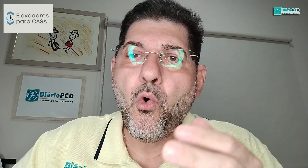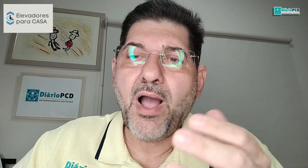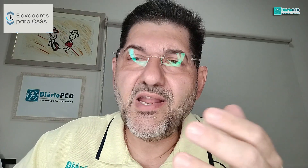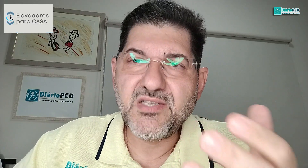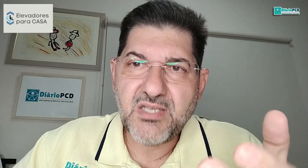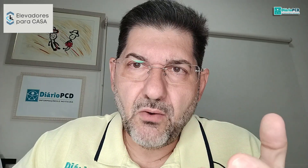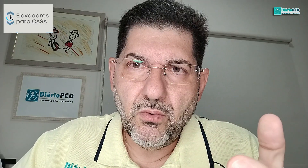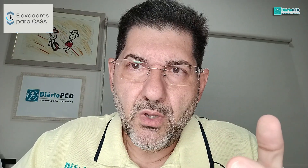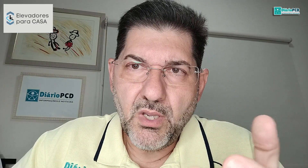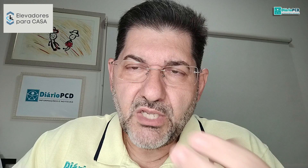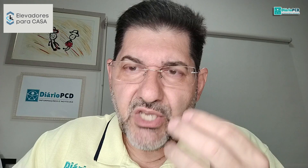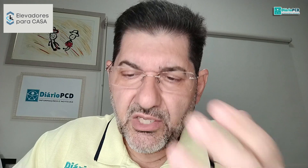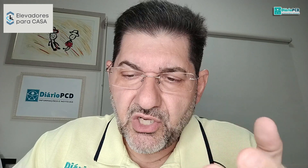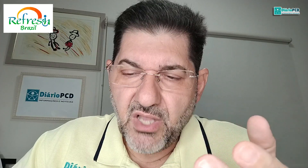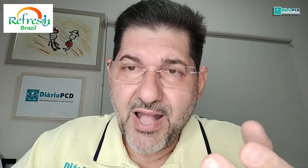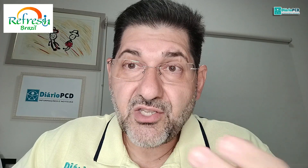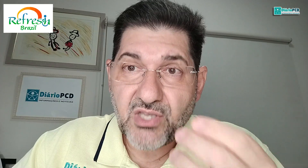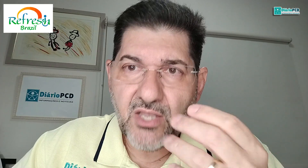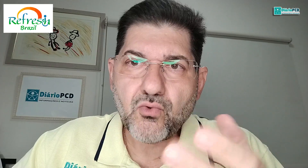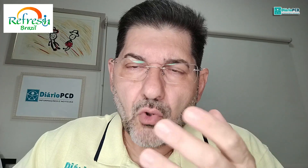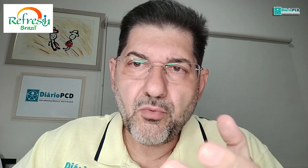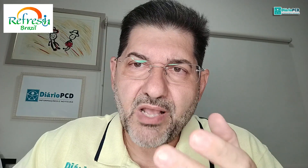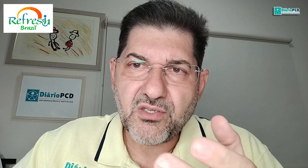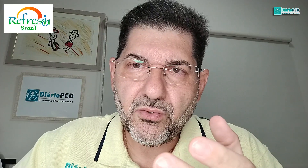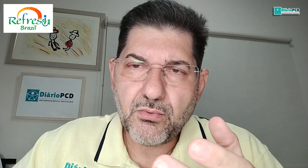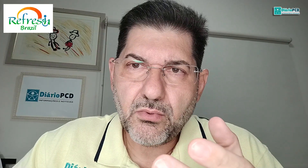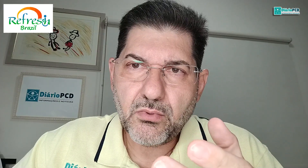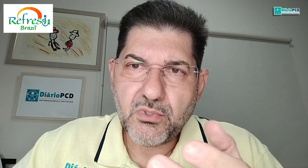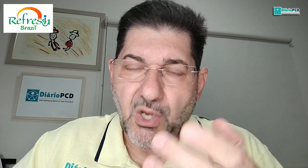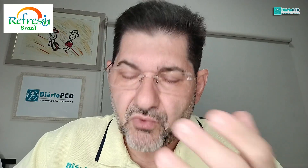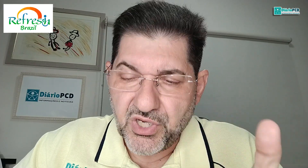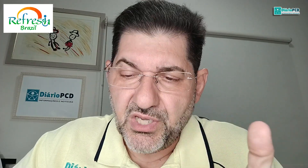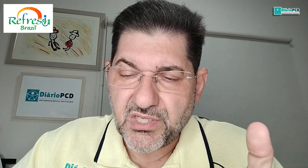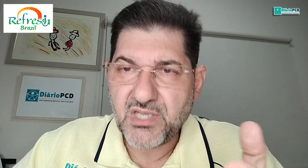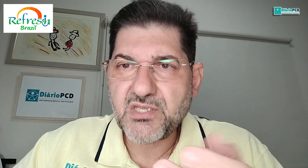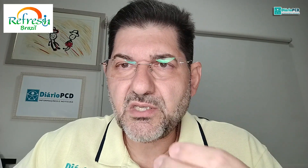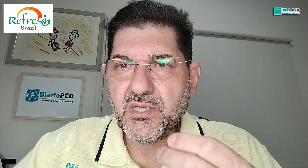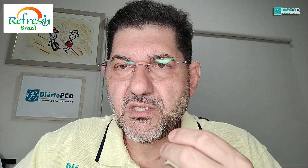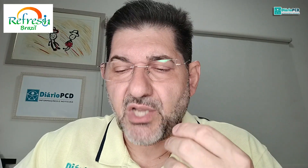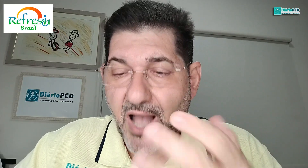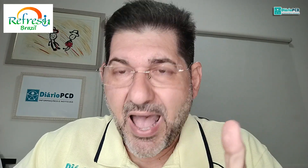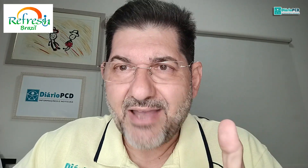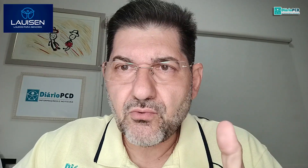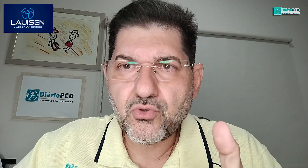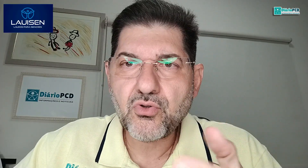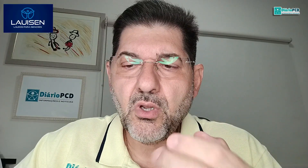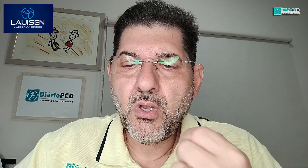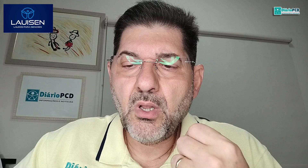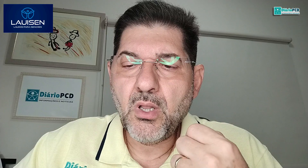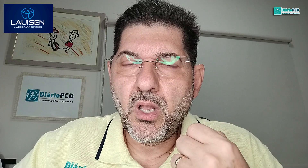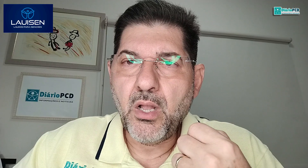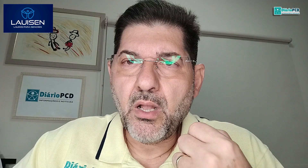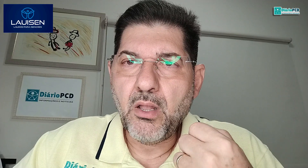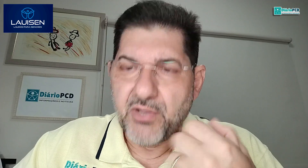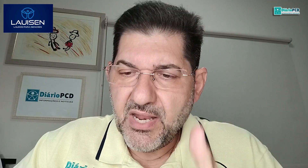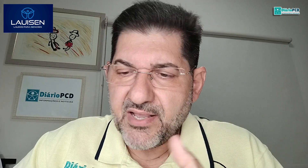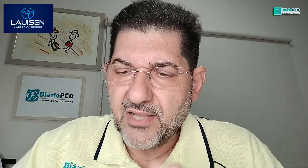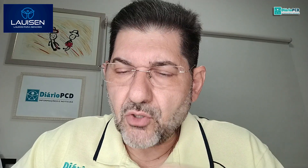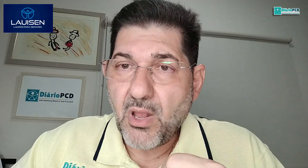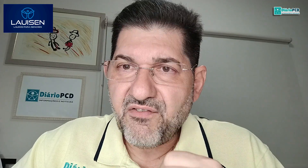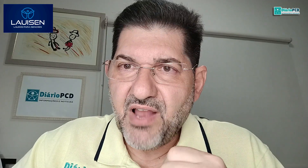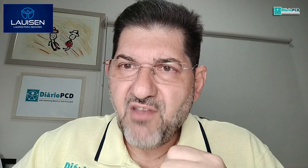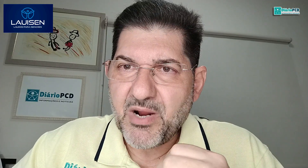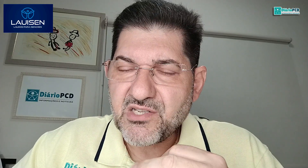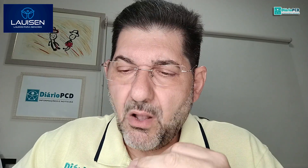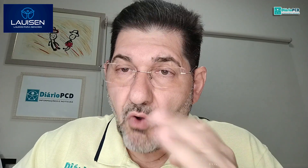uma coalizão de entidades em todo o Brasil, de autistas, de raros. Eu queria